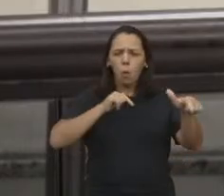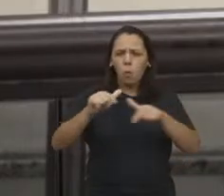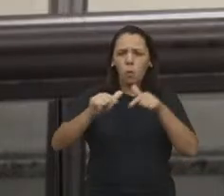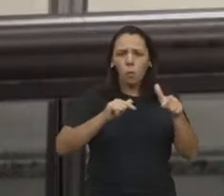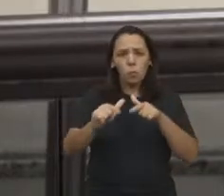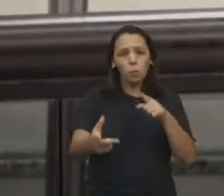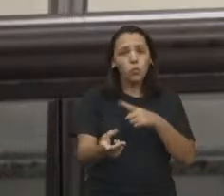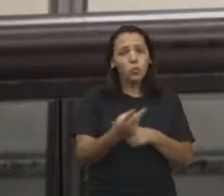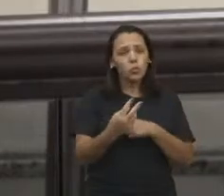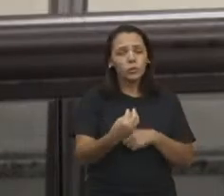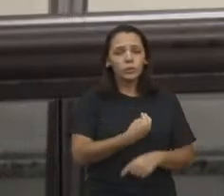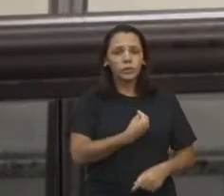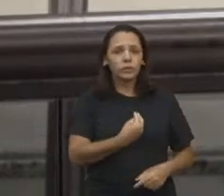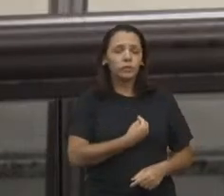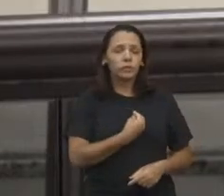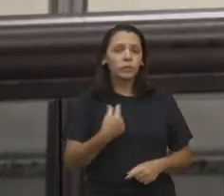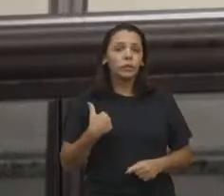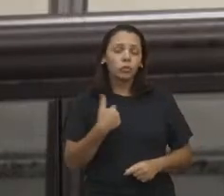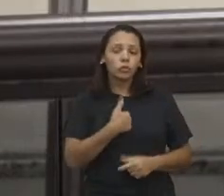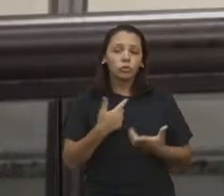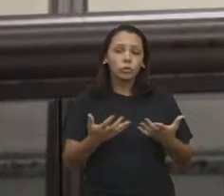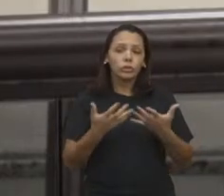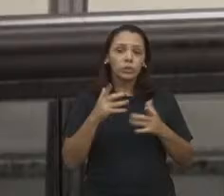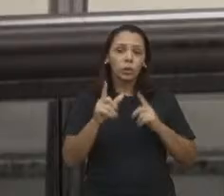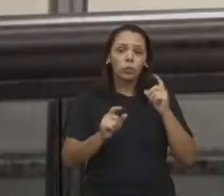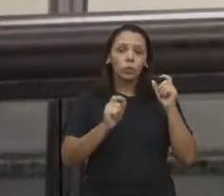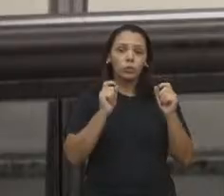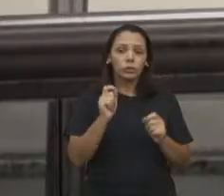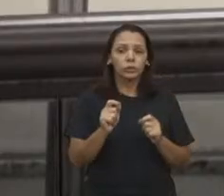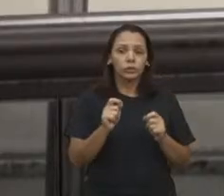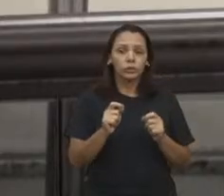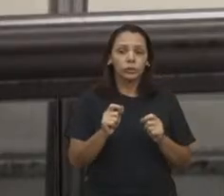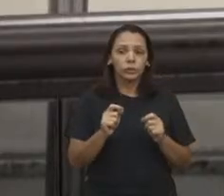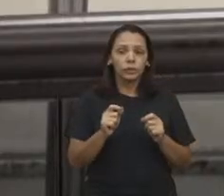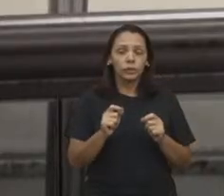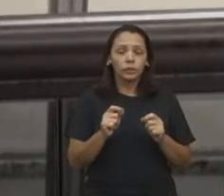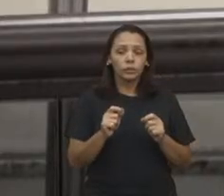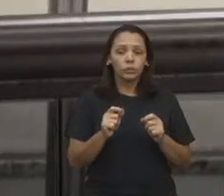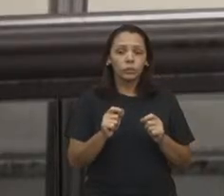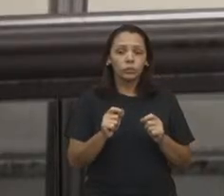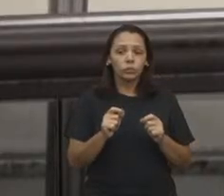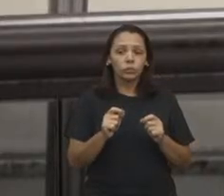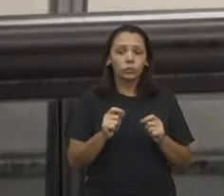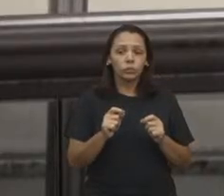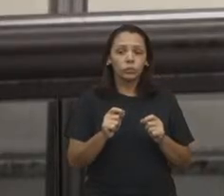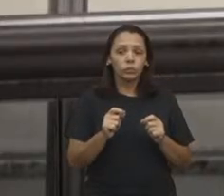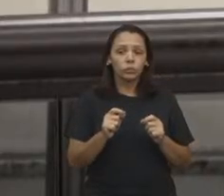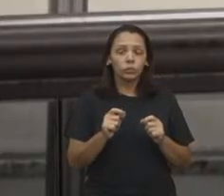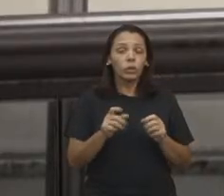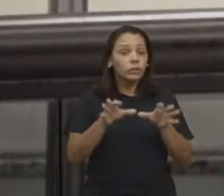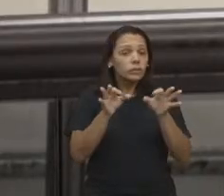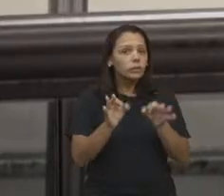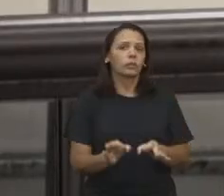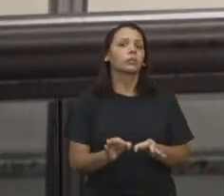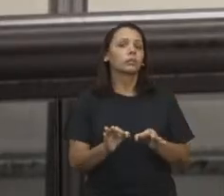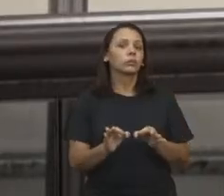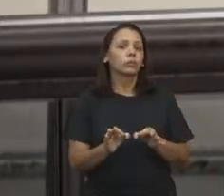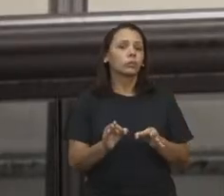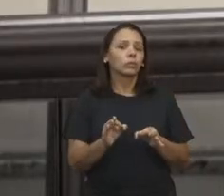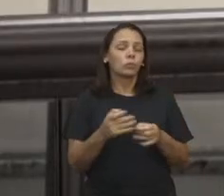vida. Então, a gente quer que as coisas funcionem muito bem para todo mundo. Porque